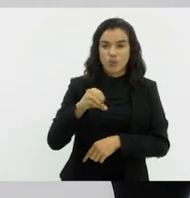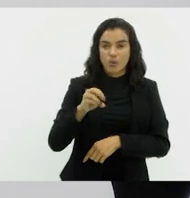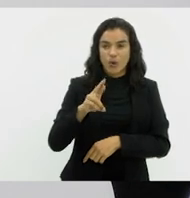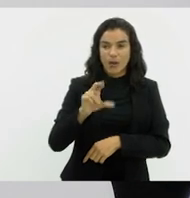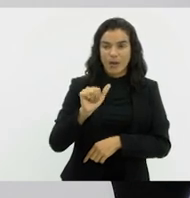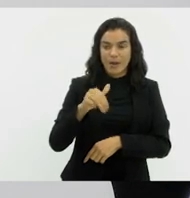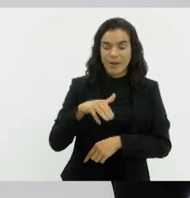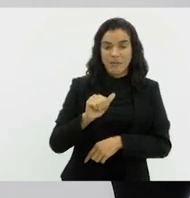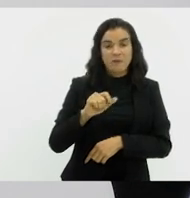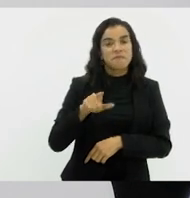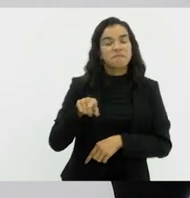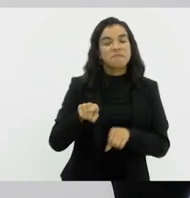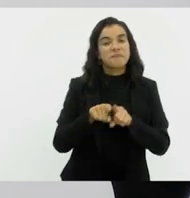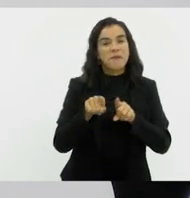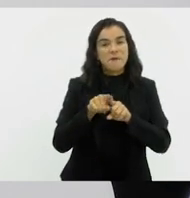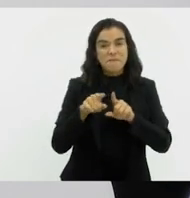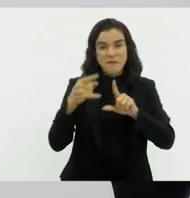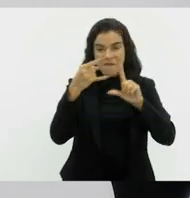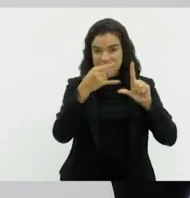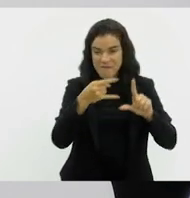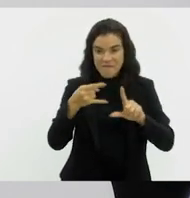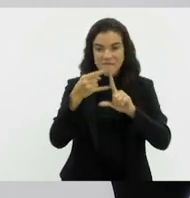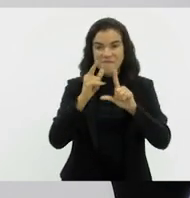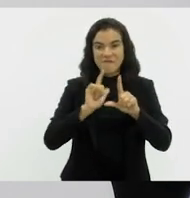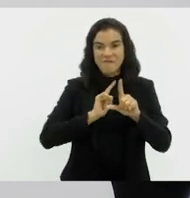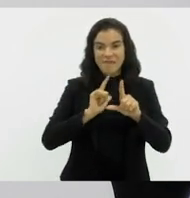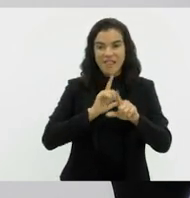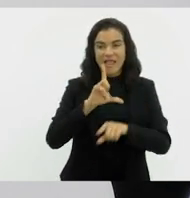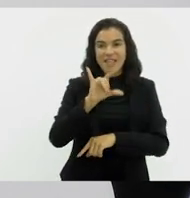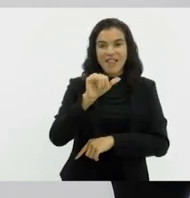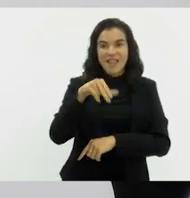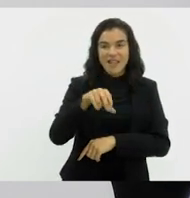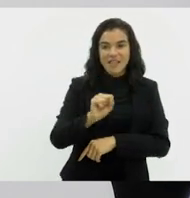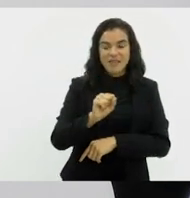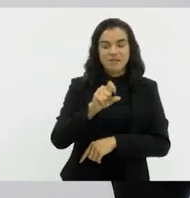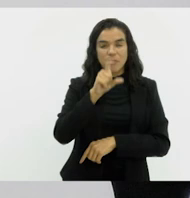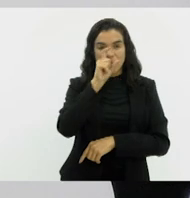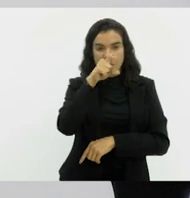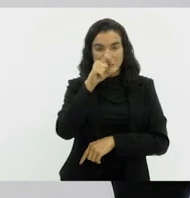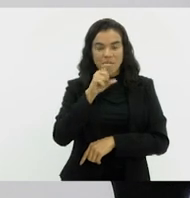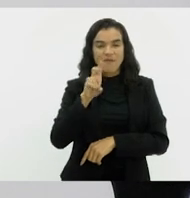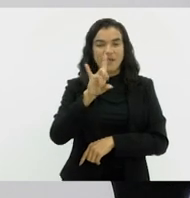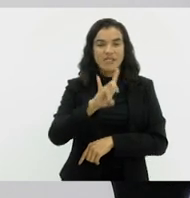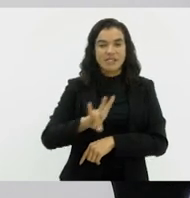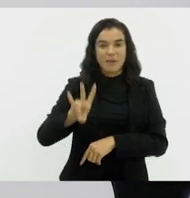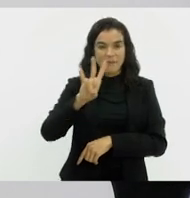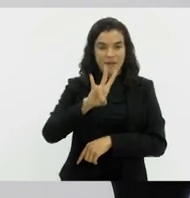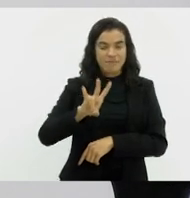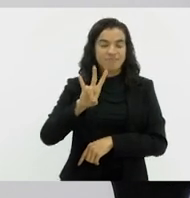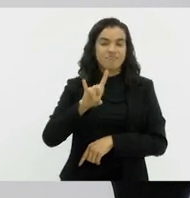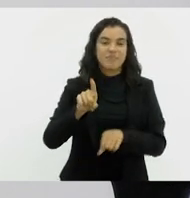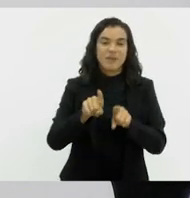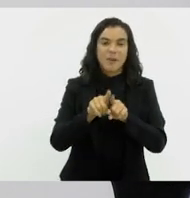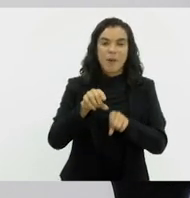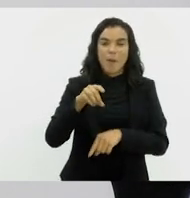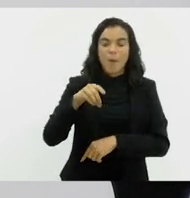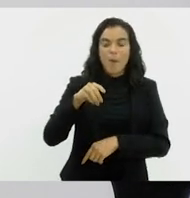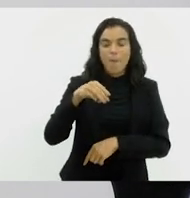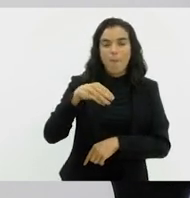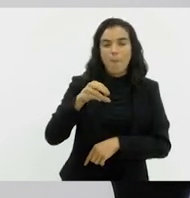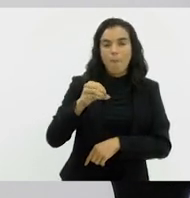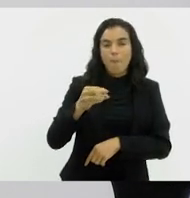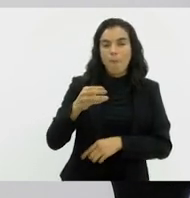Virtualmente, temos algumas pessoas que eu já estou olhando aqui. Lins, Morro do Urubu, Vila Isabel, Alemão, Gramacho, Morro dos